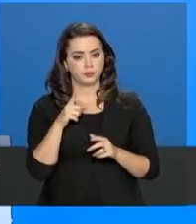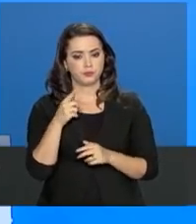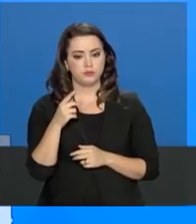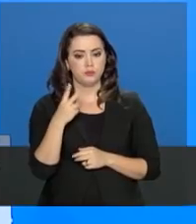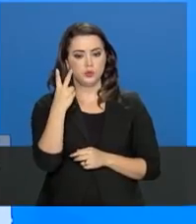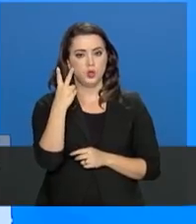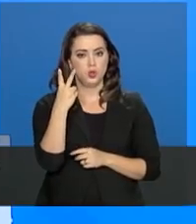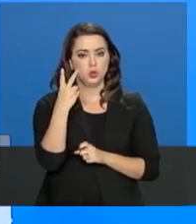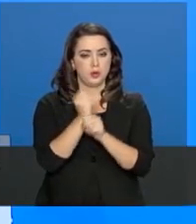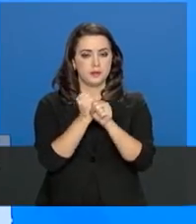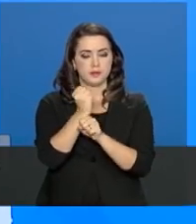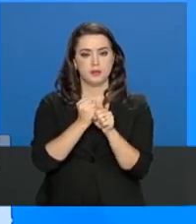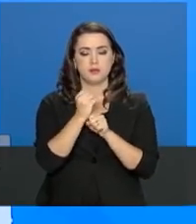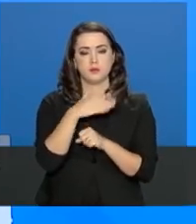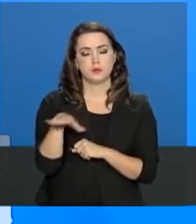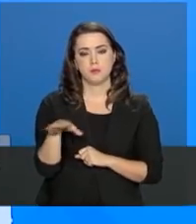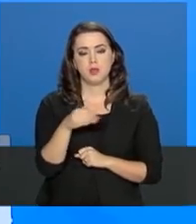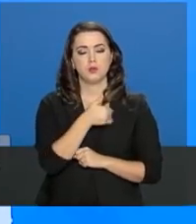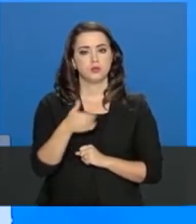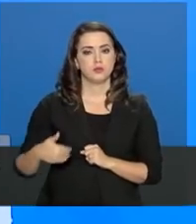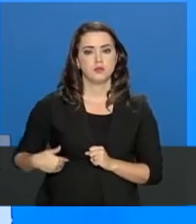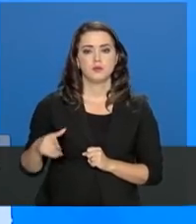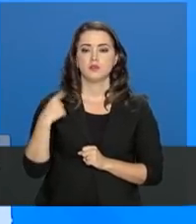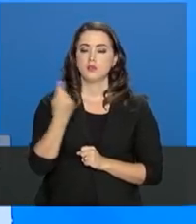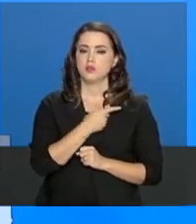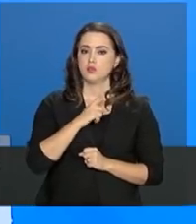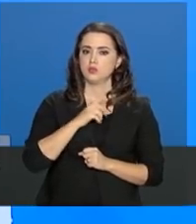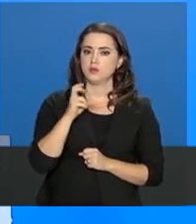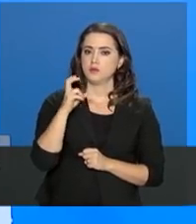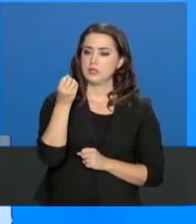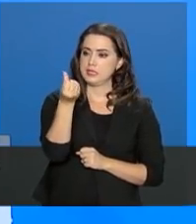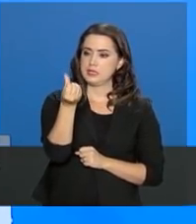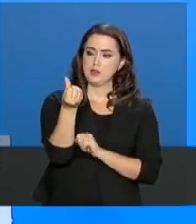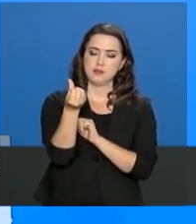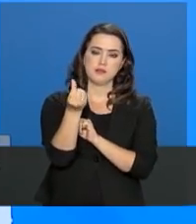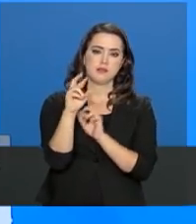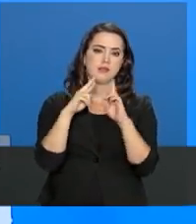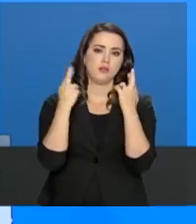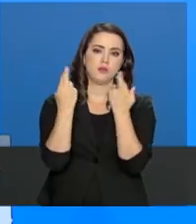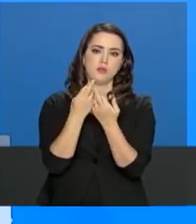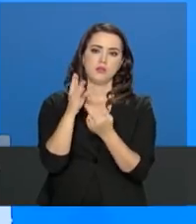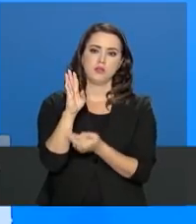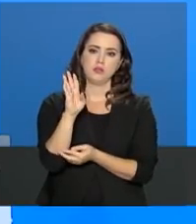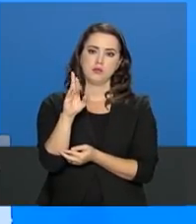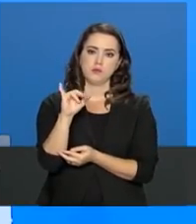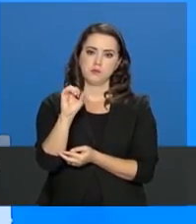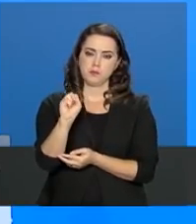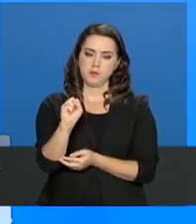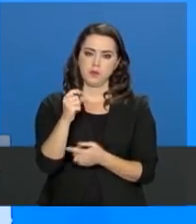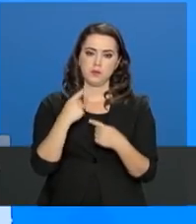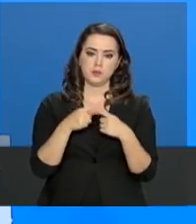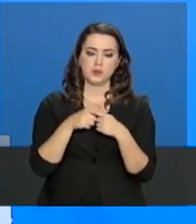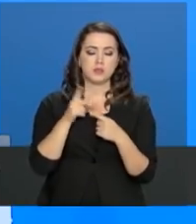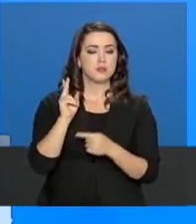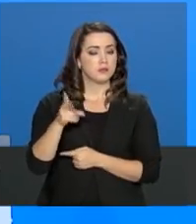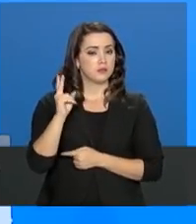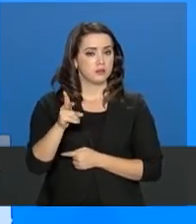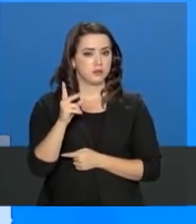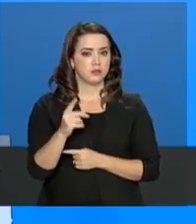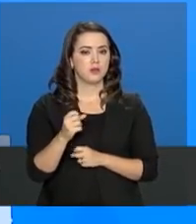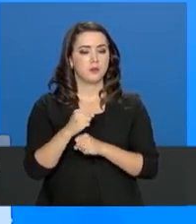dois anos e meio de governo nós tivemos na verdade seis reuniões dos brics porque a cada a cada reunião